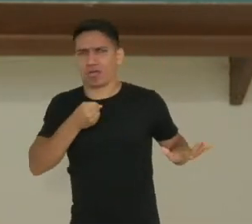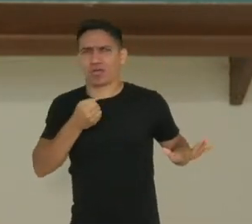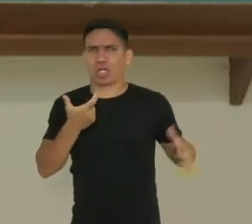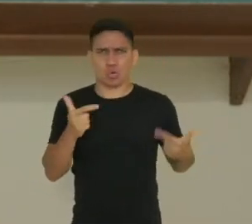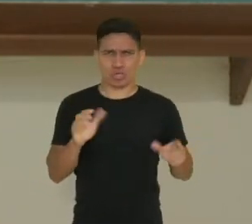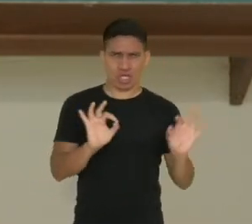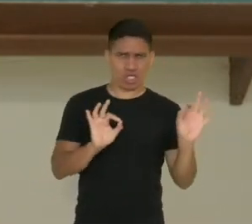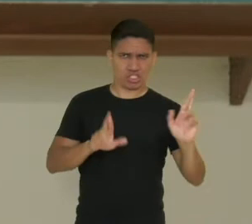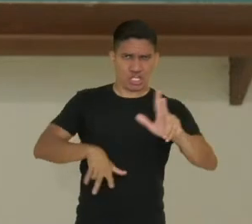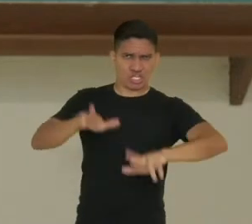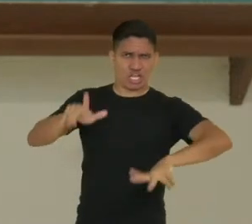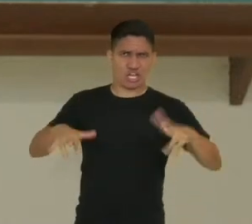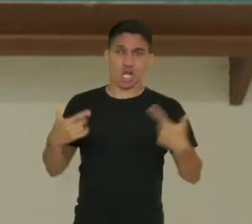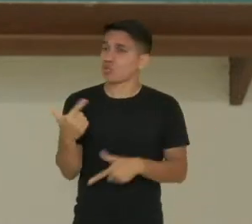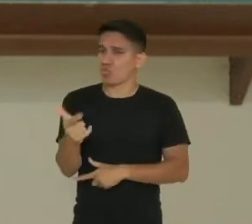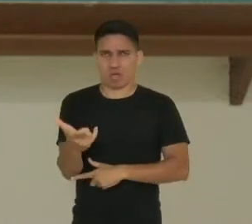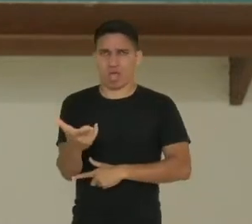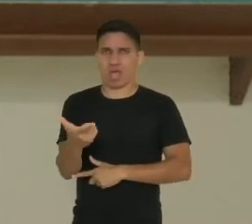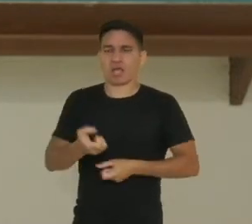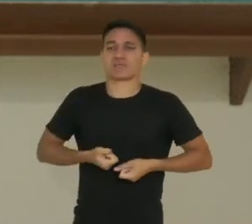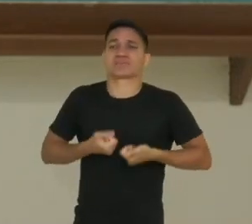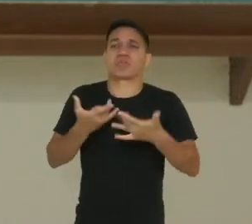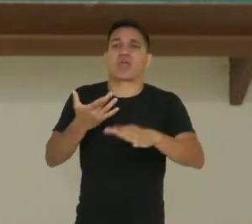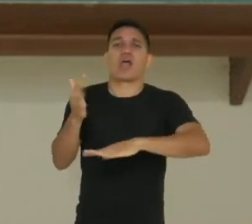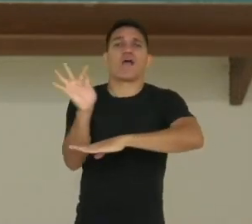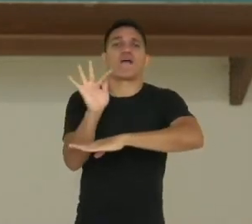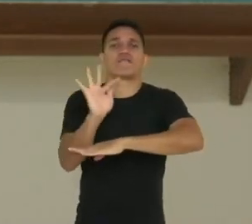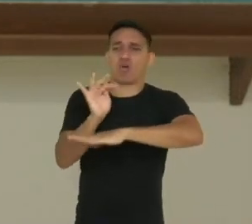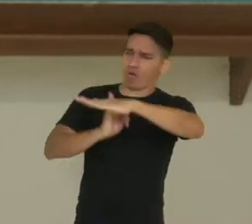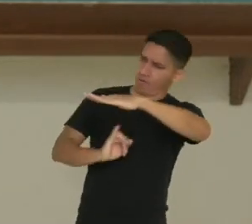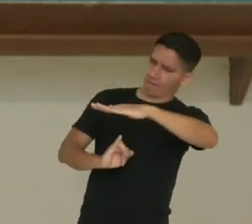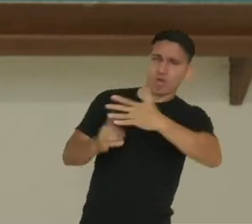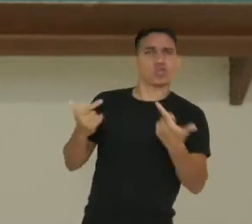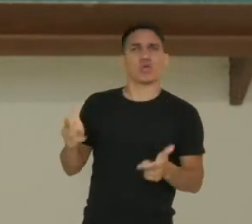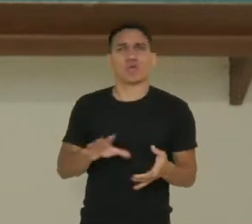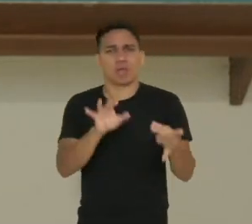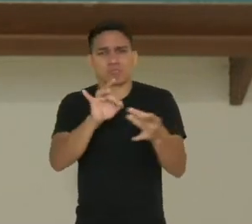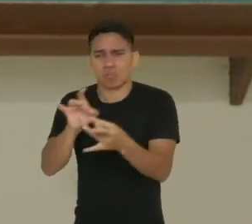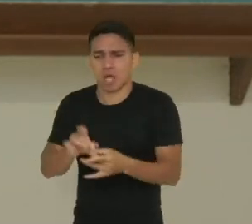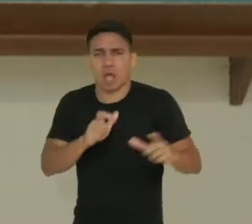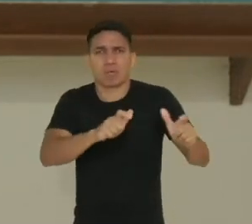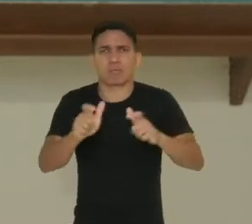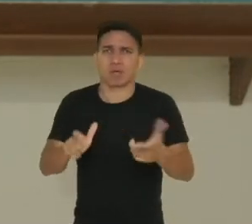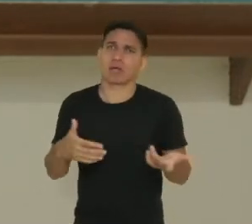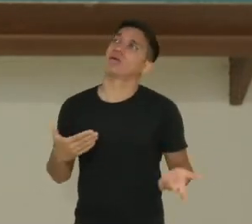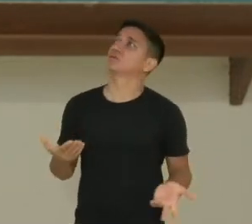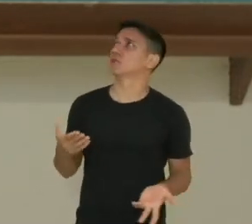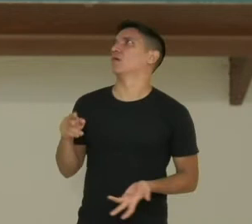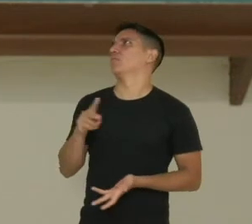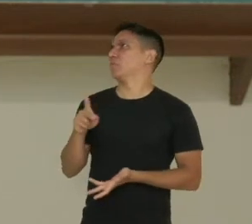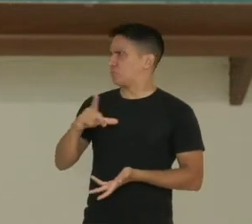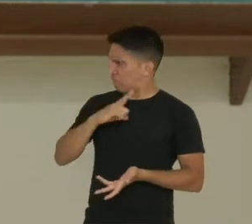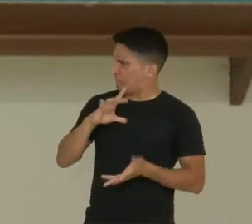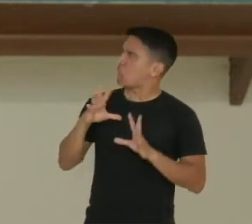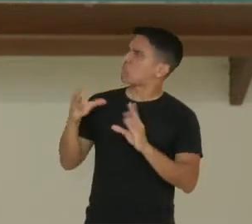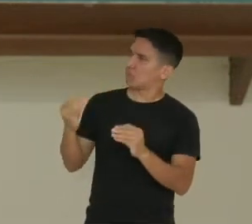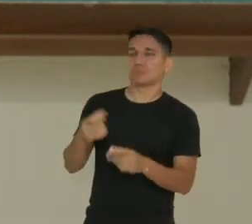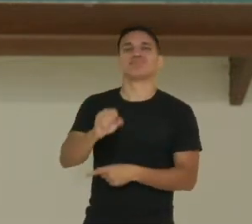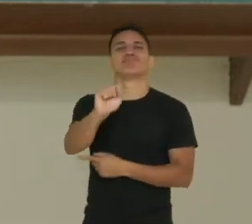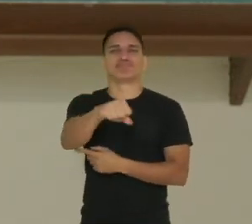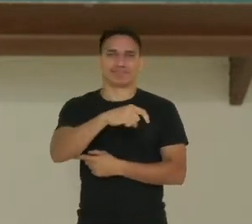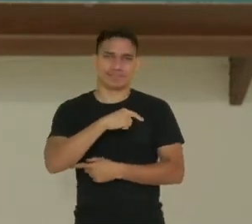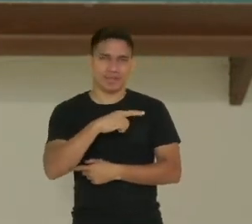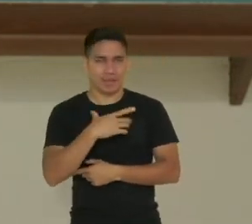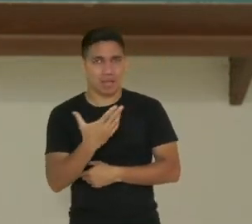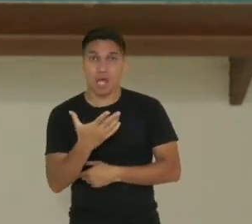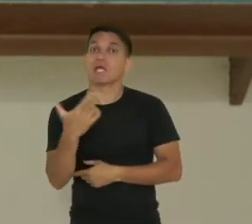há falas informais, não há falas regionais? Professor, há tudo isso? Ah, sim, com certeza. E será que